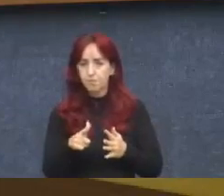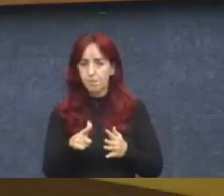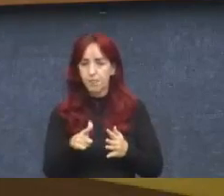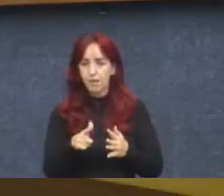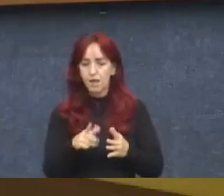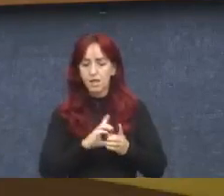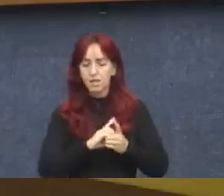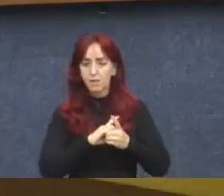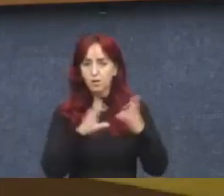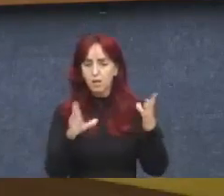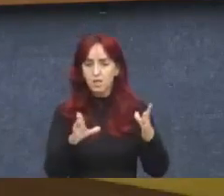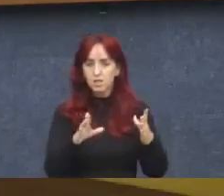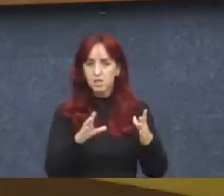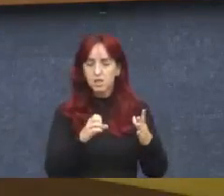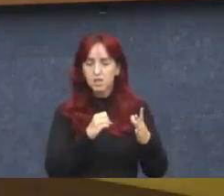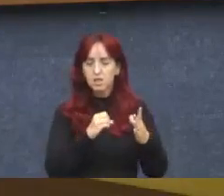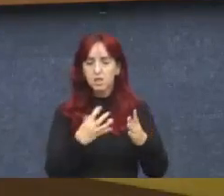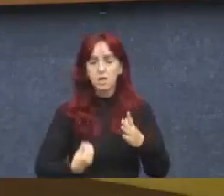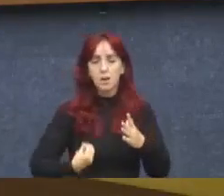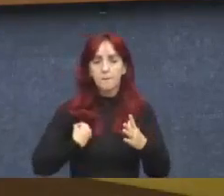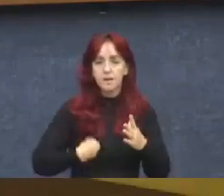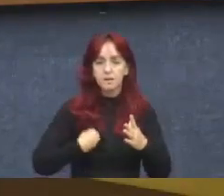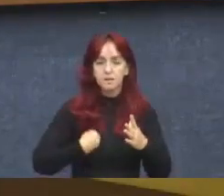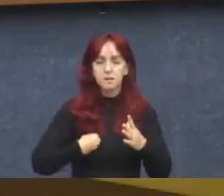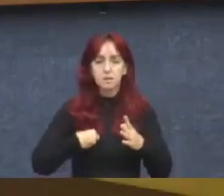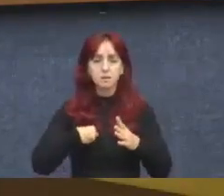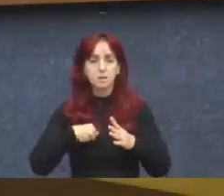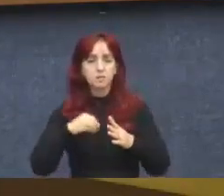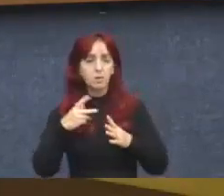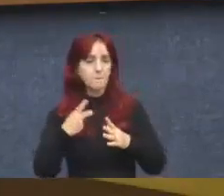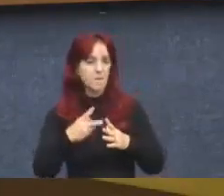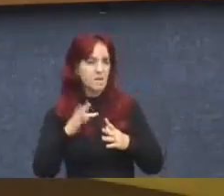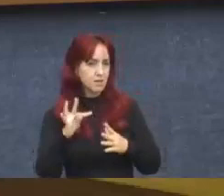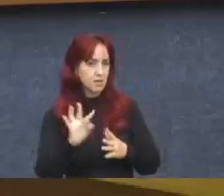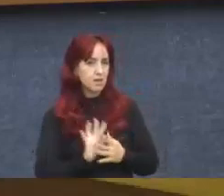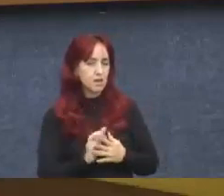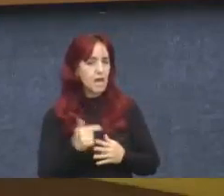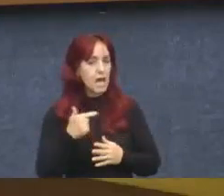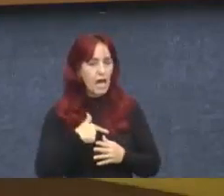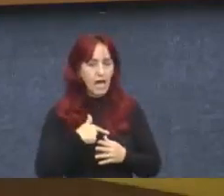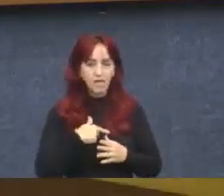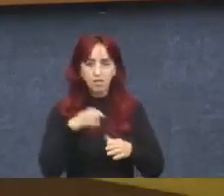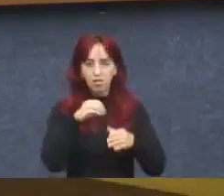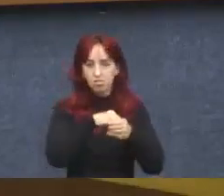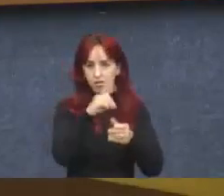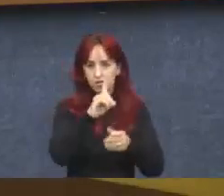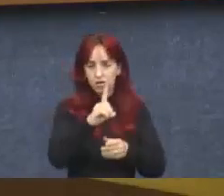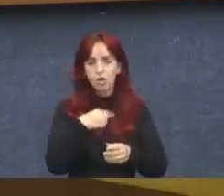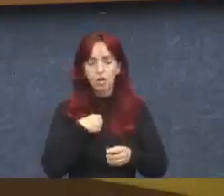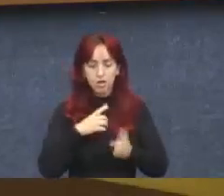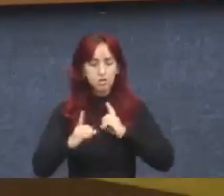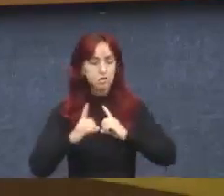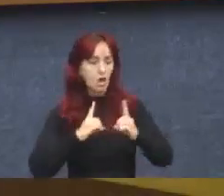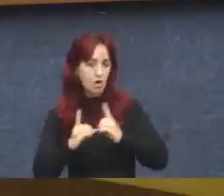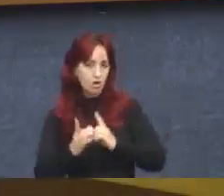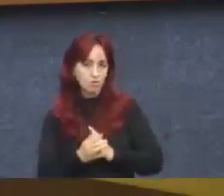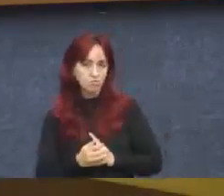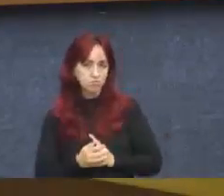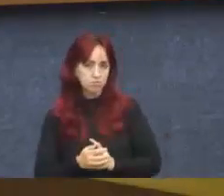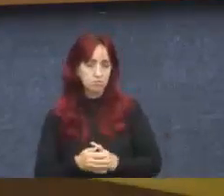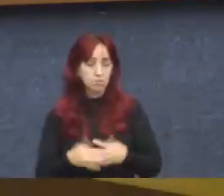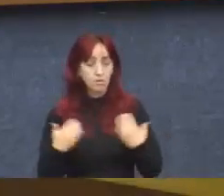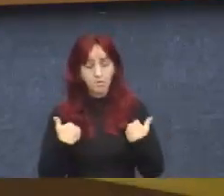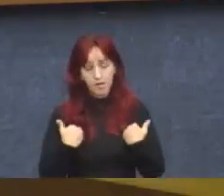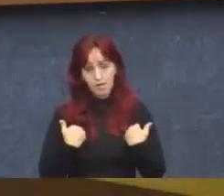democracia socialista participativa do Partido dos Trabalhadores. Aqui ninguém se enquadra, não. Aqui a gente dialoga. Então, mas